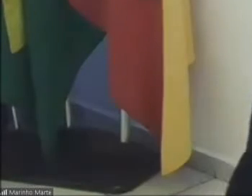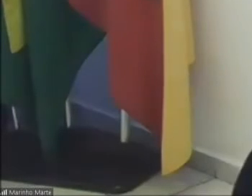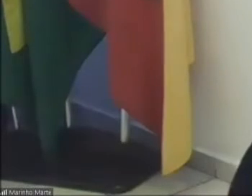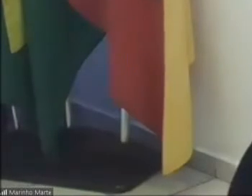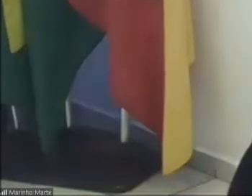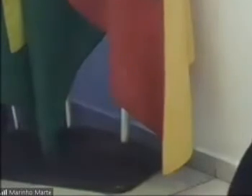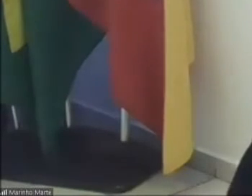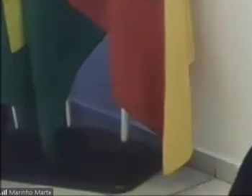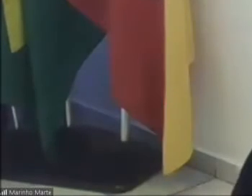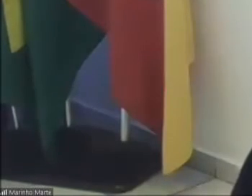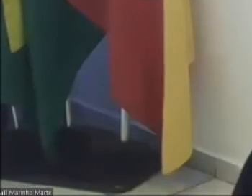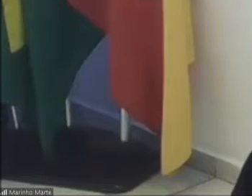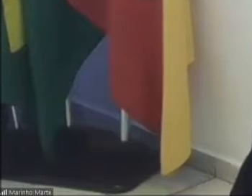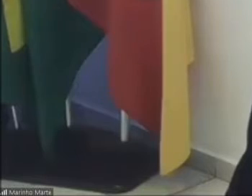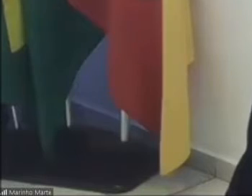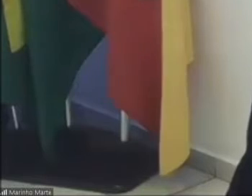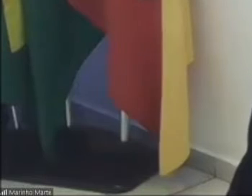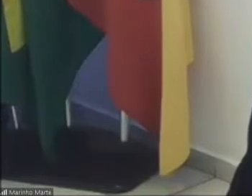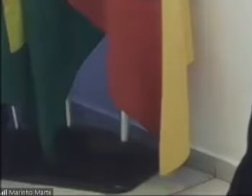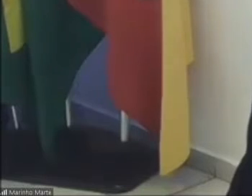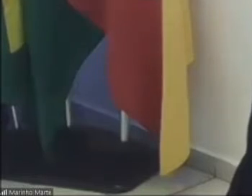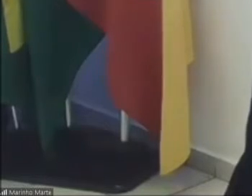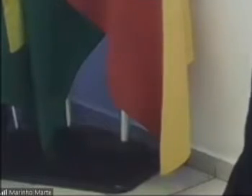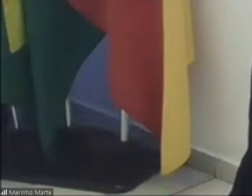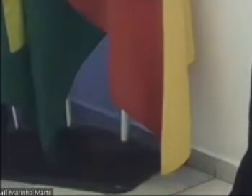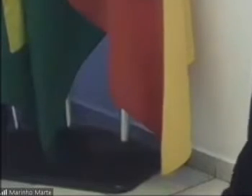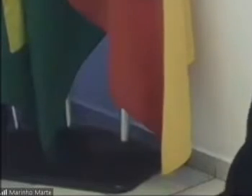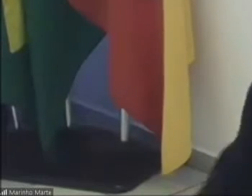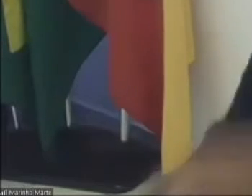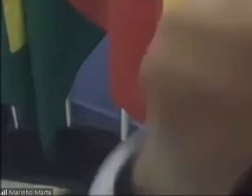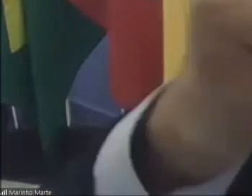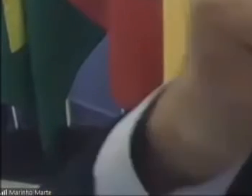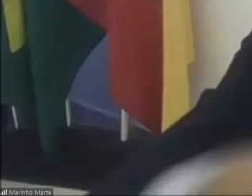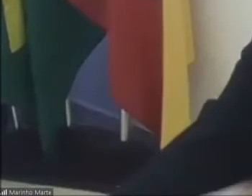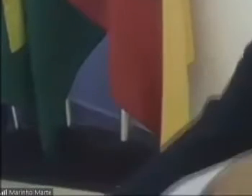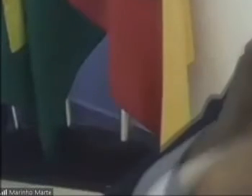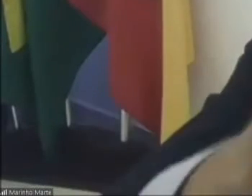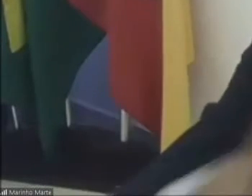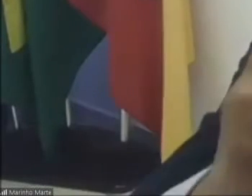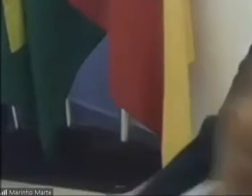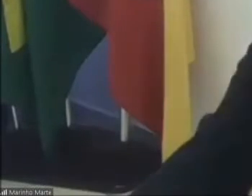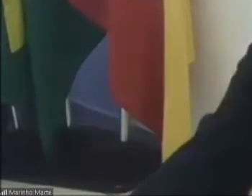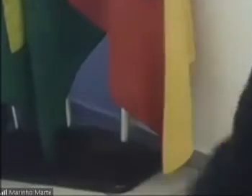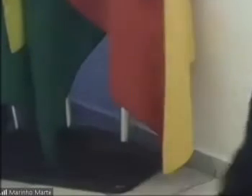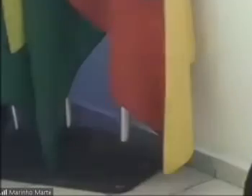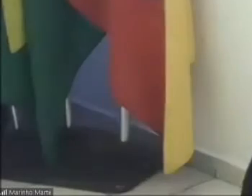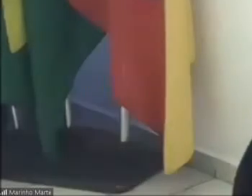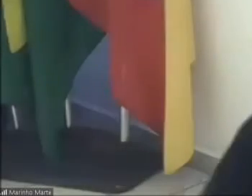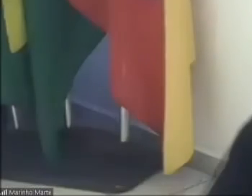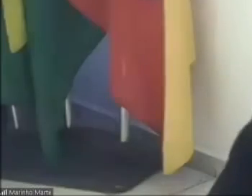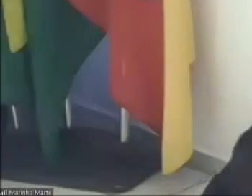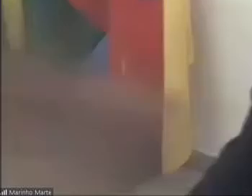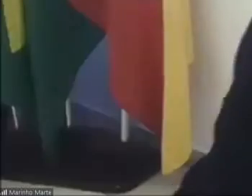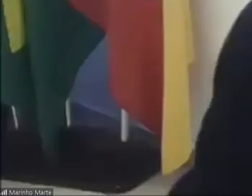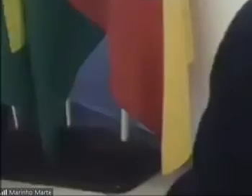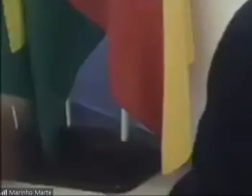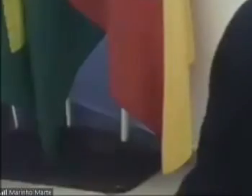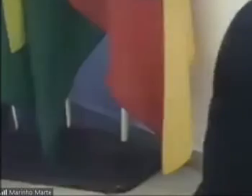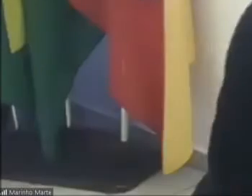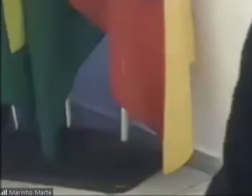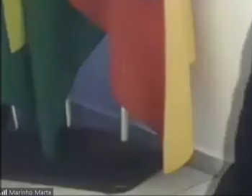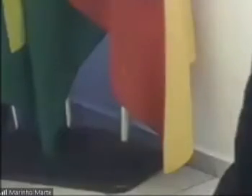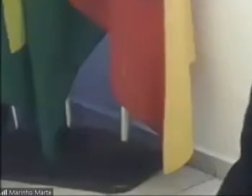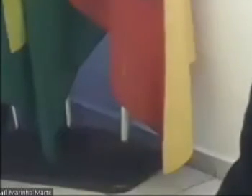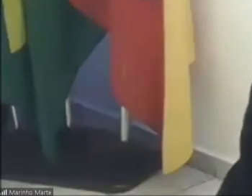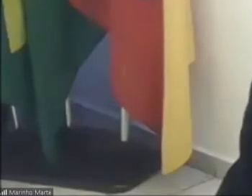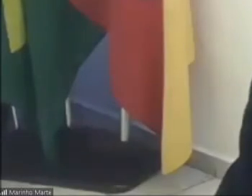para as demais atividades vereador e área uma preocupação agora hoje atual mas não buscam a via